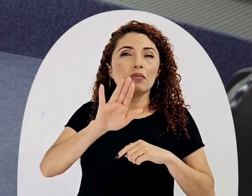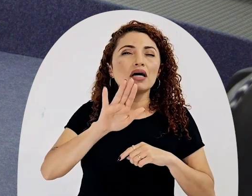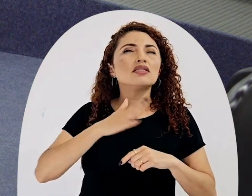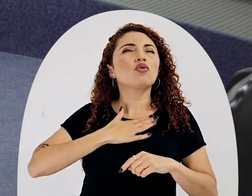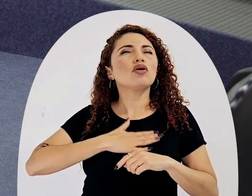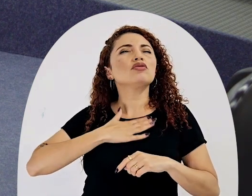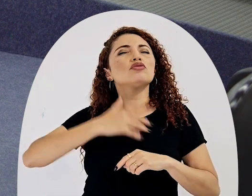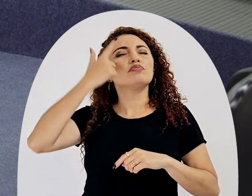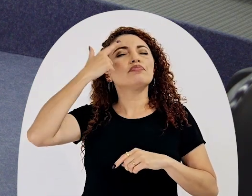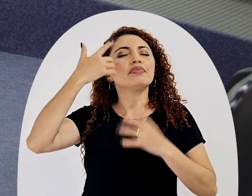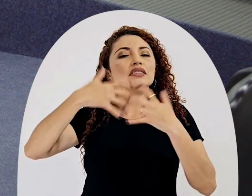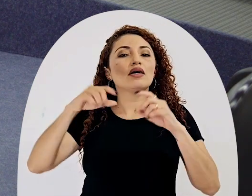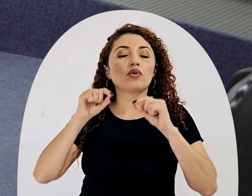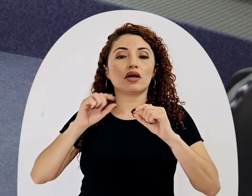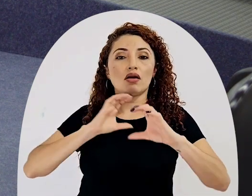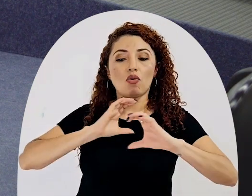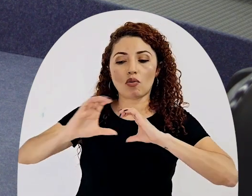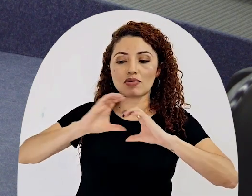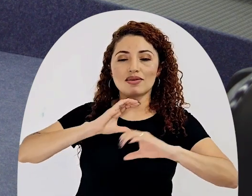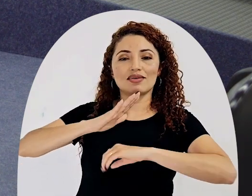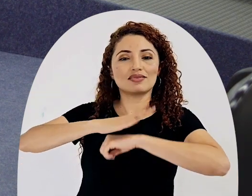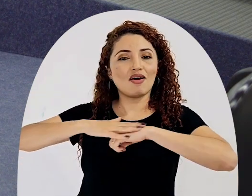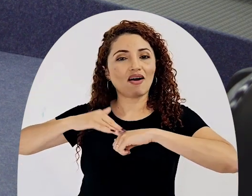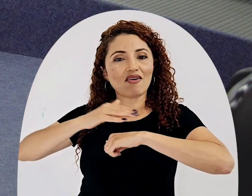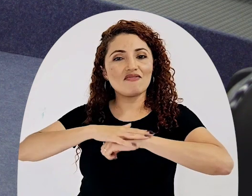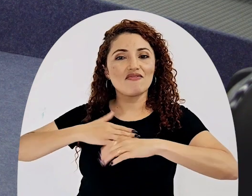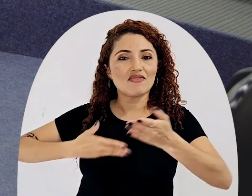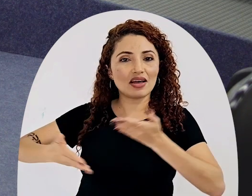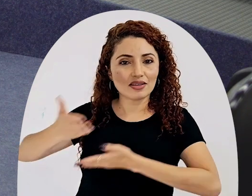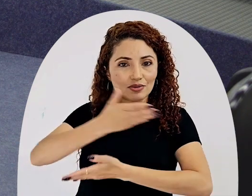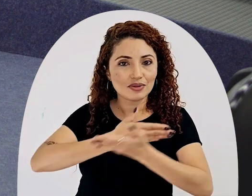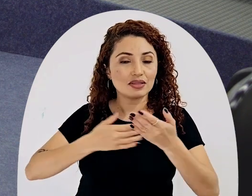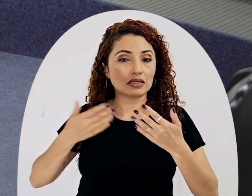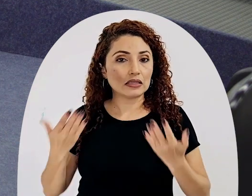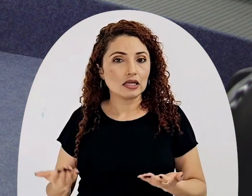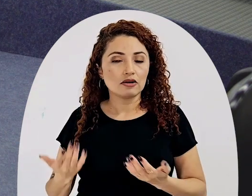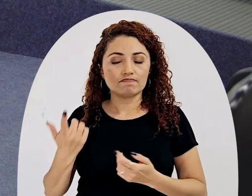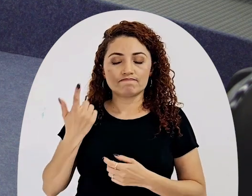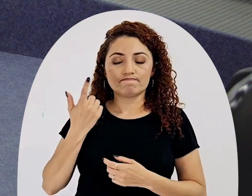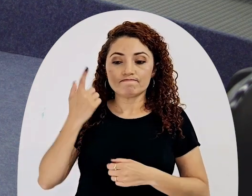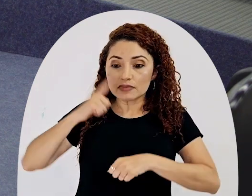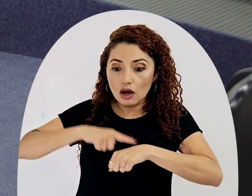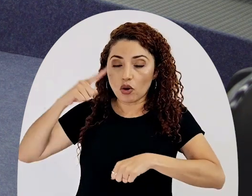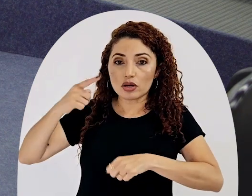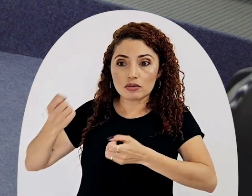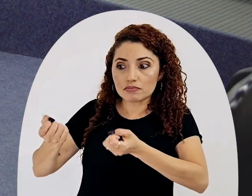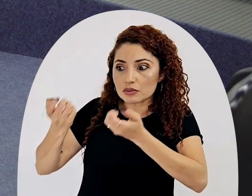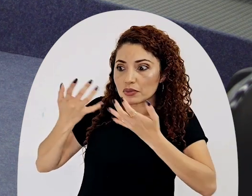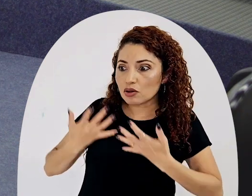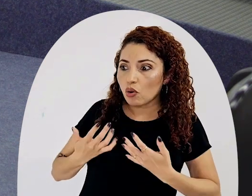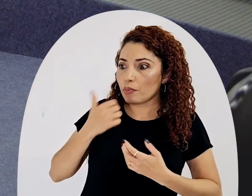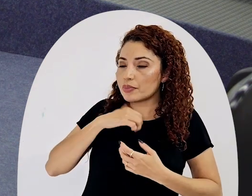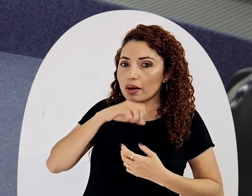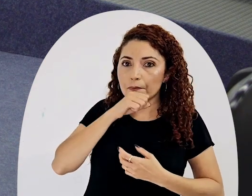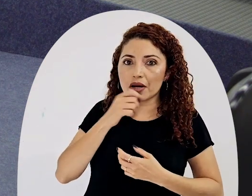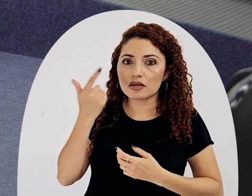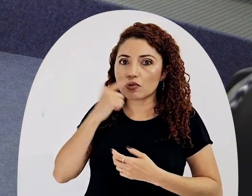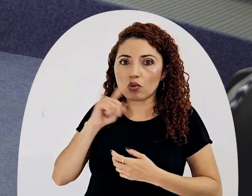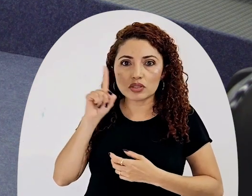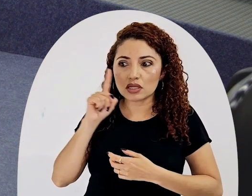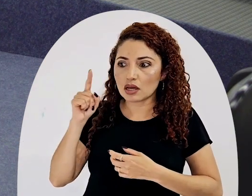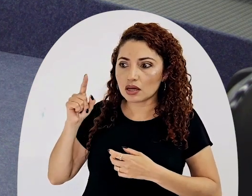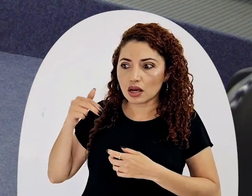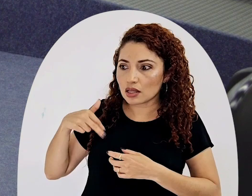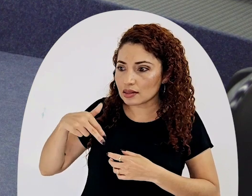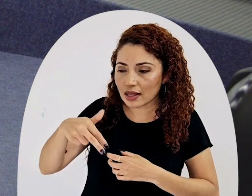a partir daquele momento, quando eu soube que a minha mãe não ia mais poder andar, eu comecei a conviver com pessoas com várias